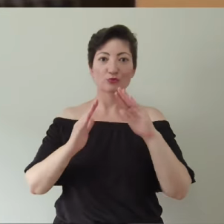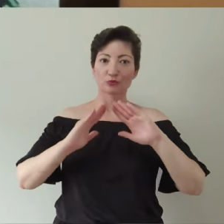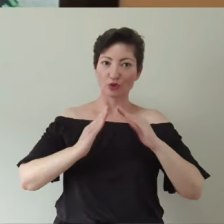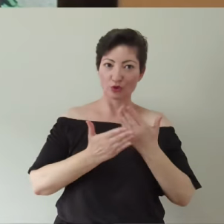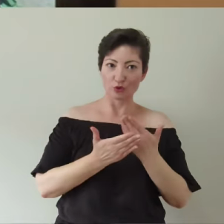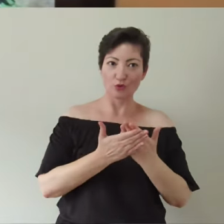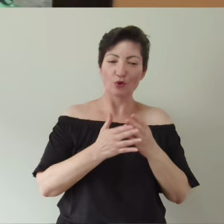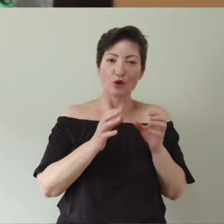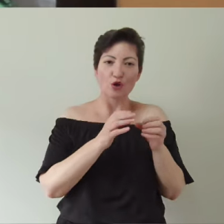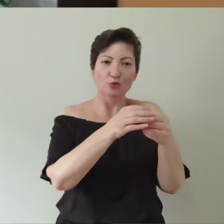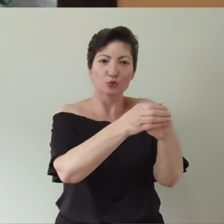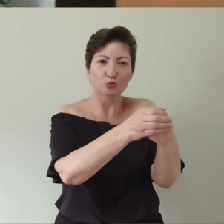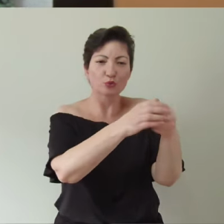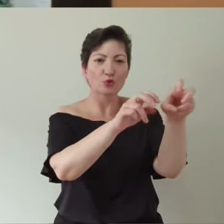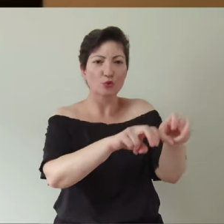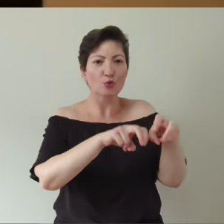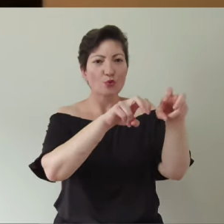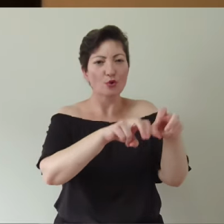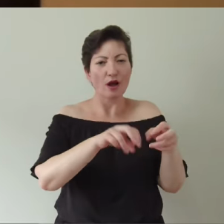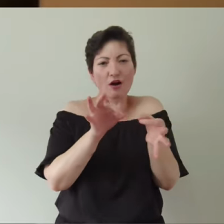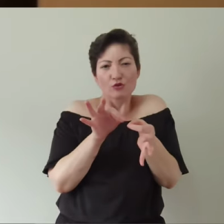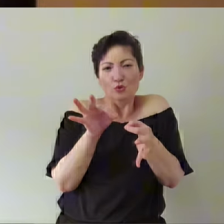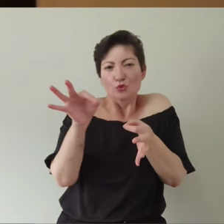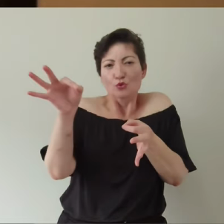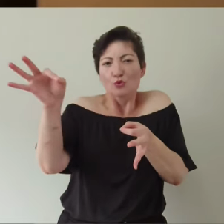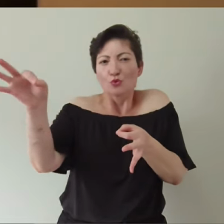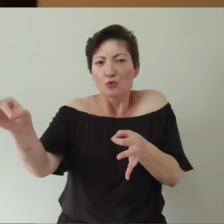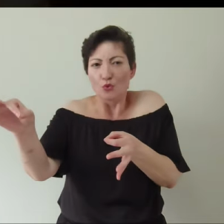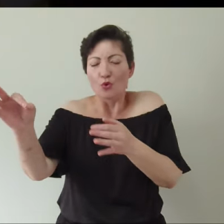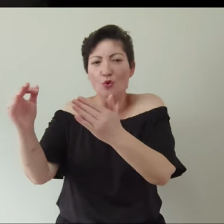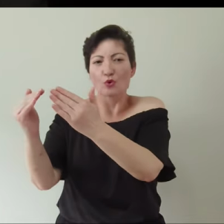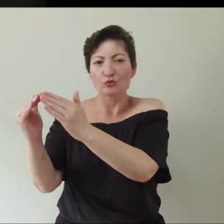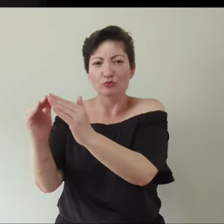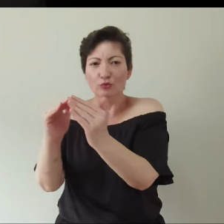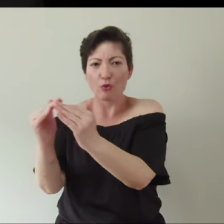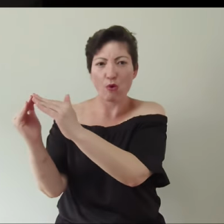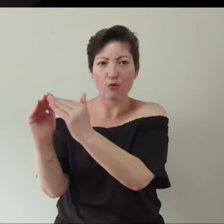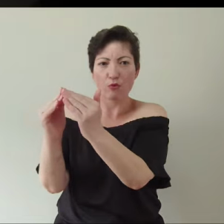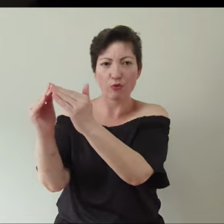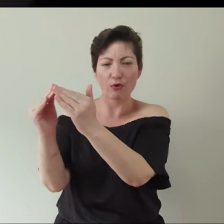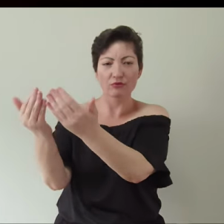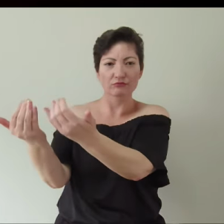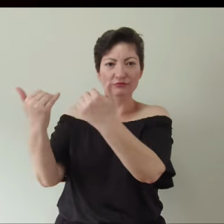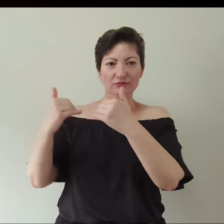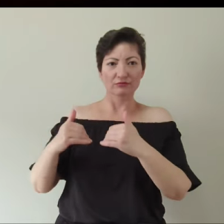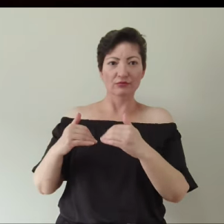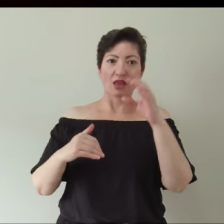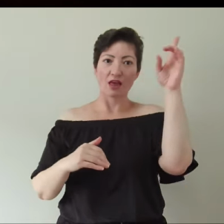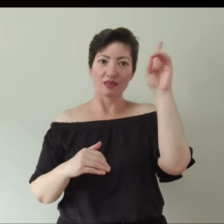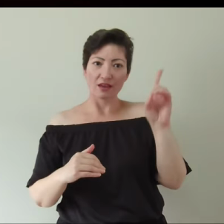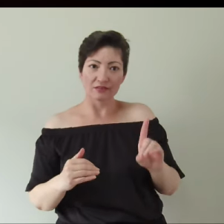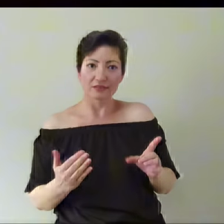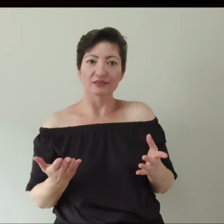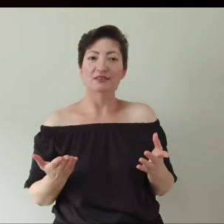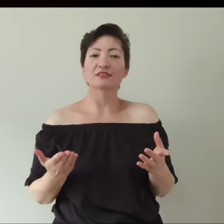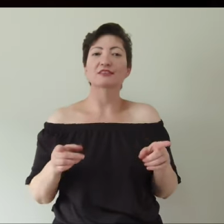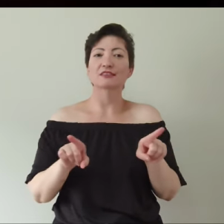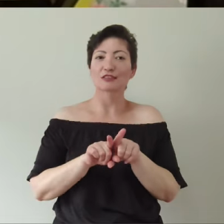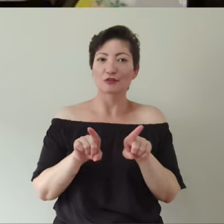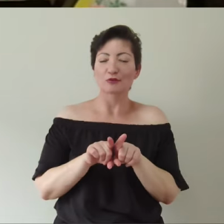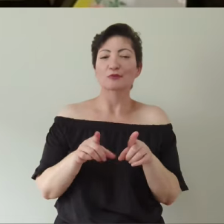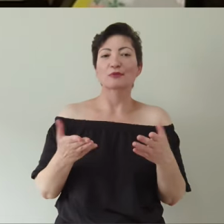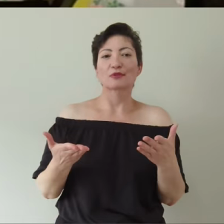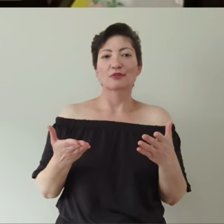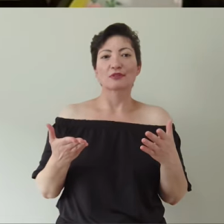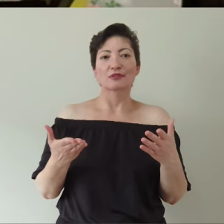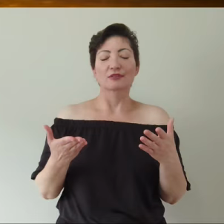escolas rurais e periféricas, instituições de pessoas com deficiência e também o público espontâneo. Além das